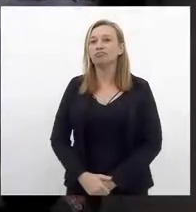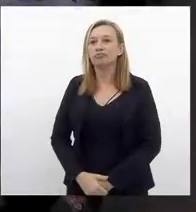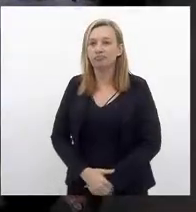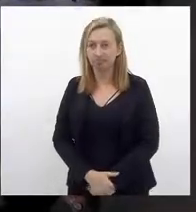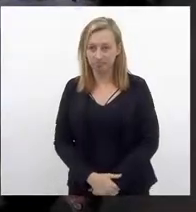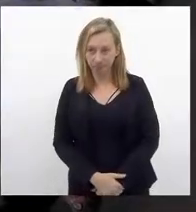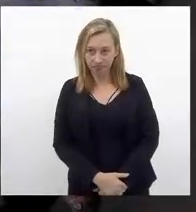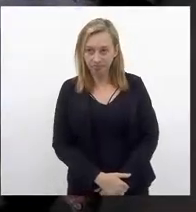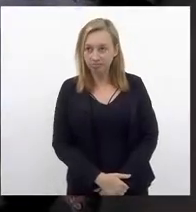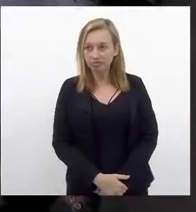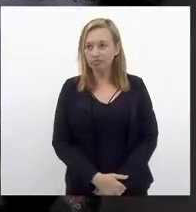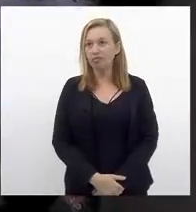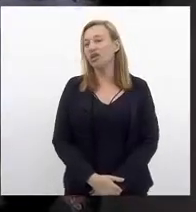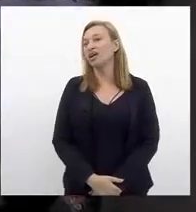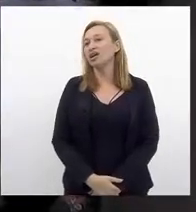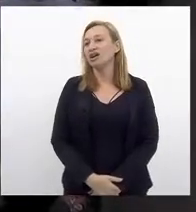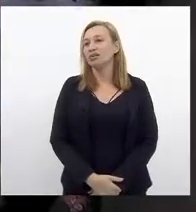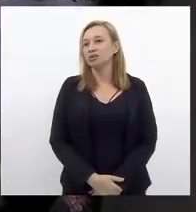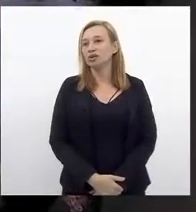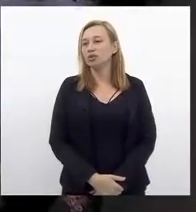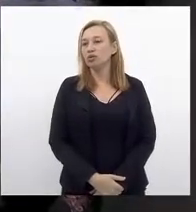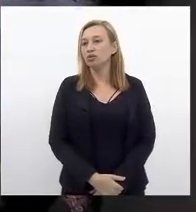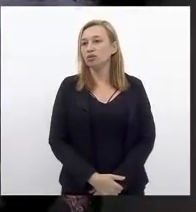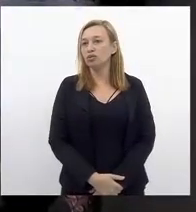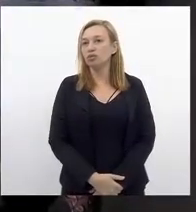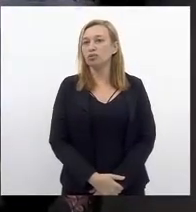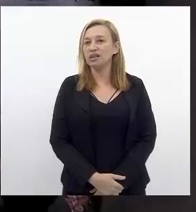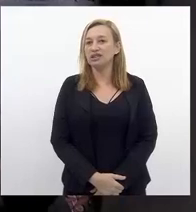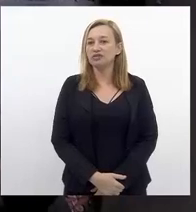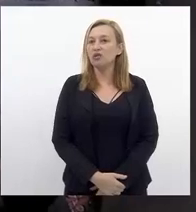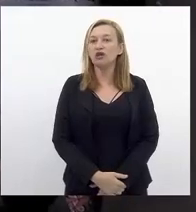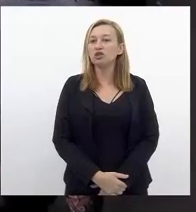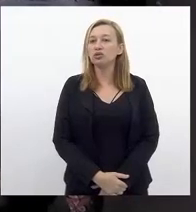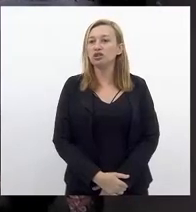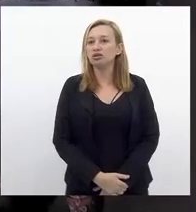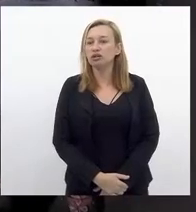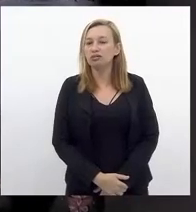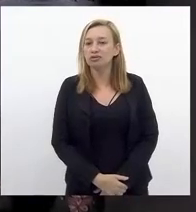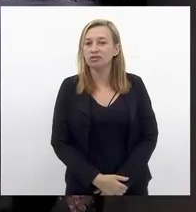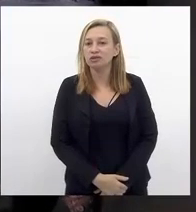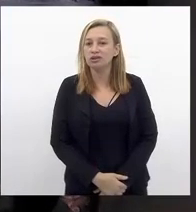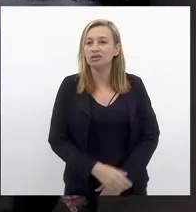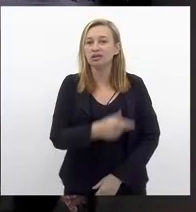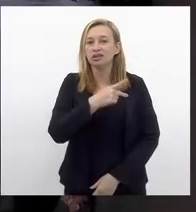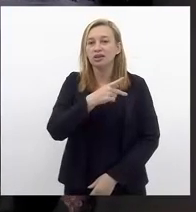você aperta aqui ó o deputado Alexandre Freitas a